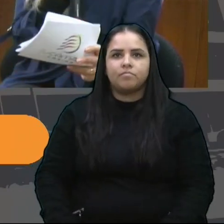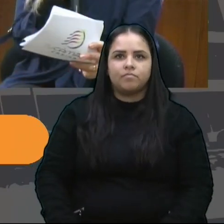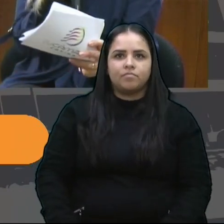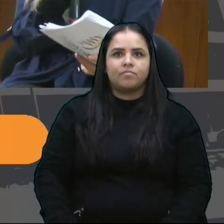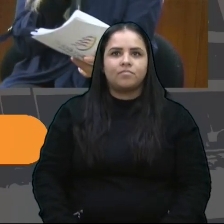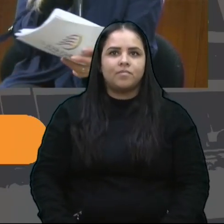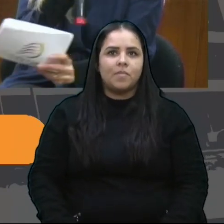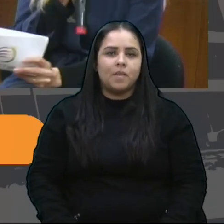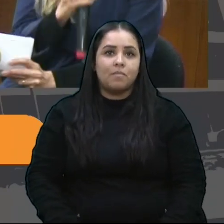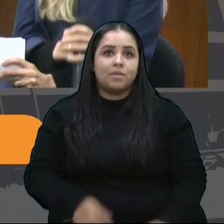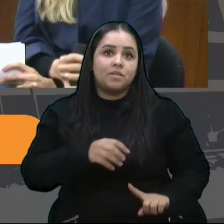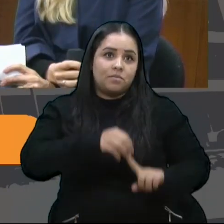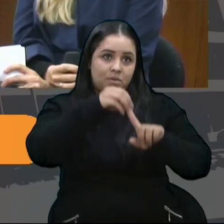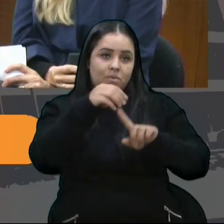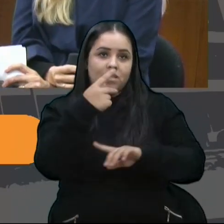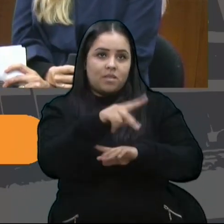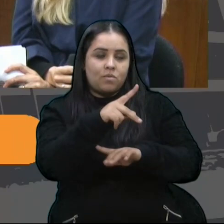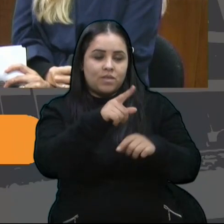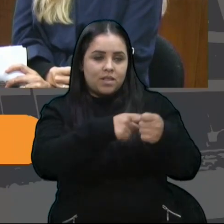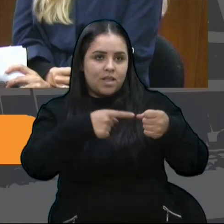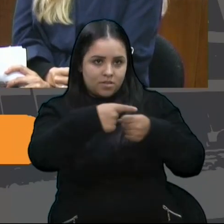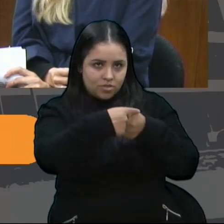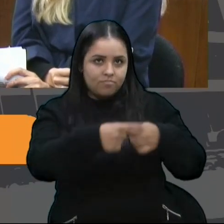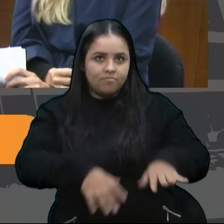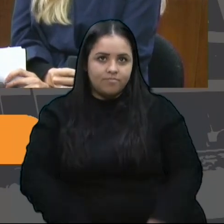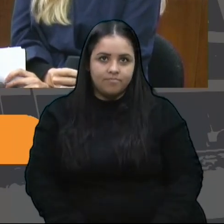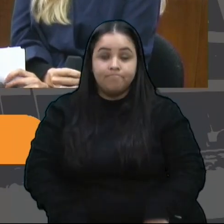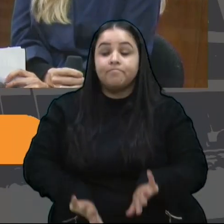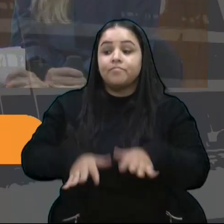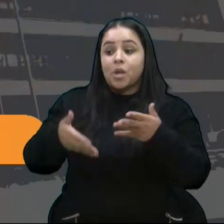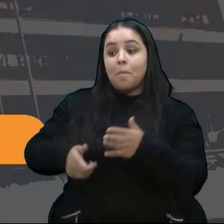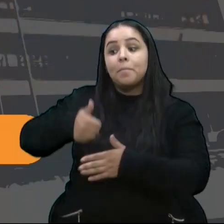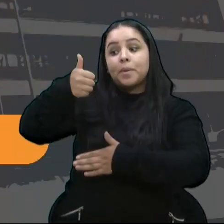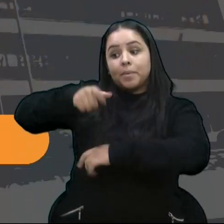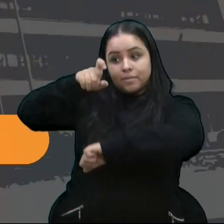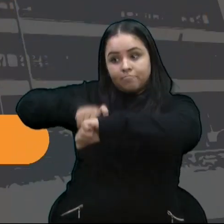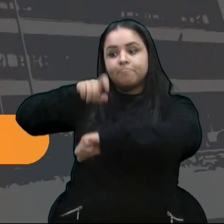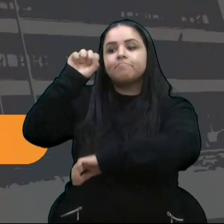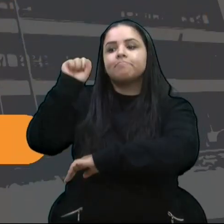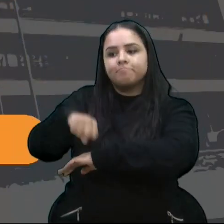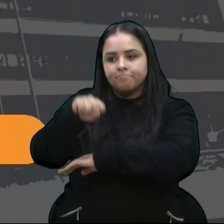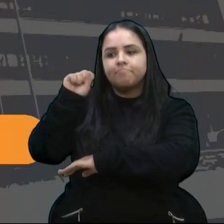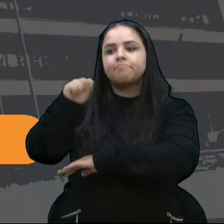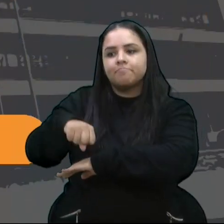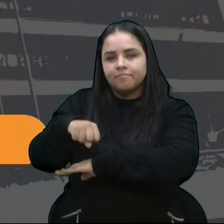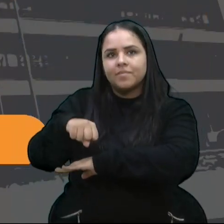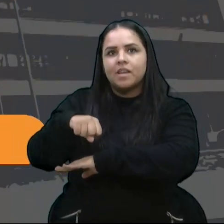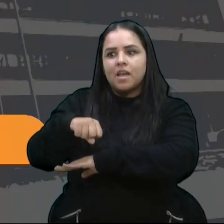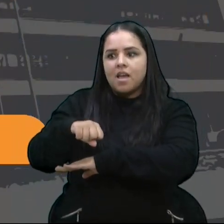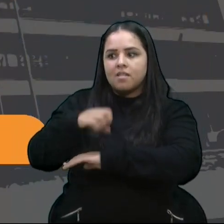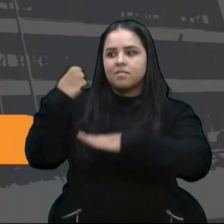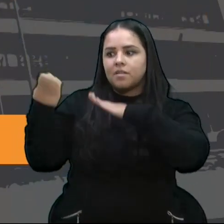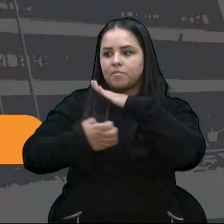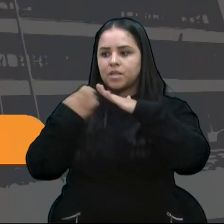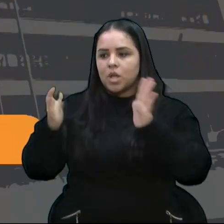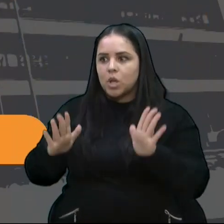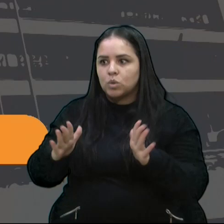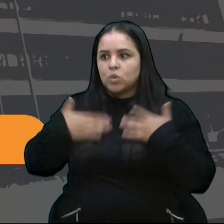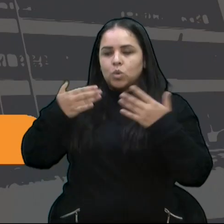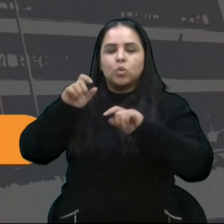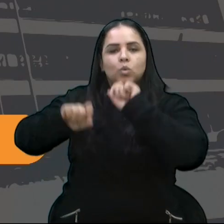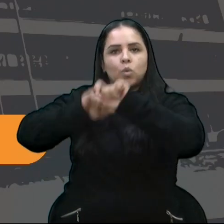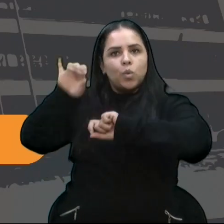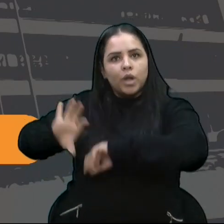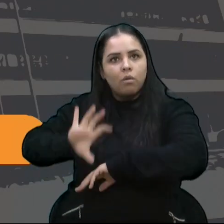Publicidade principalmente, né? Sim. Num primeiro momento, sim. As empresas se assustaram com o que vinha pela